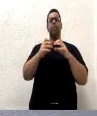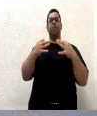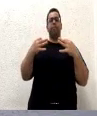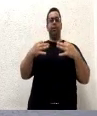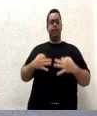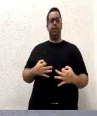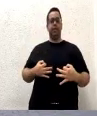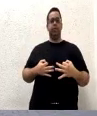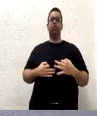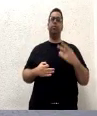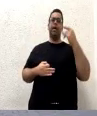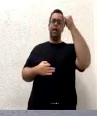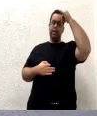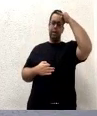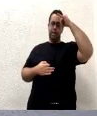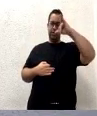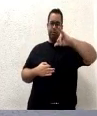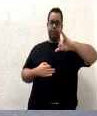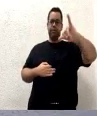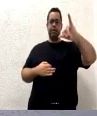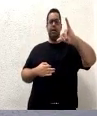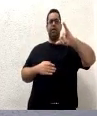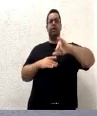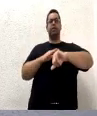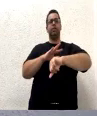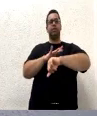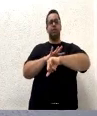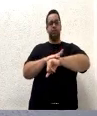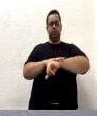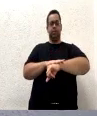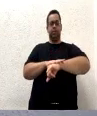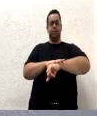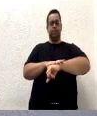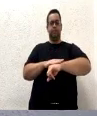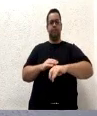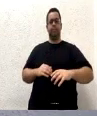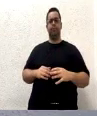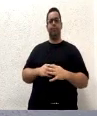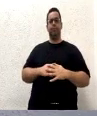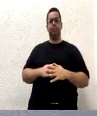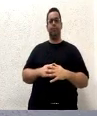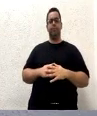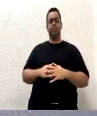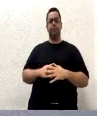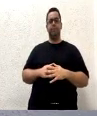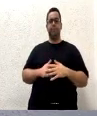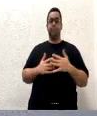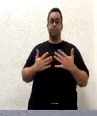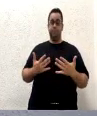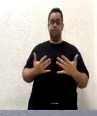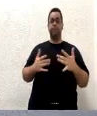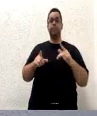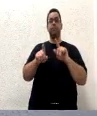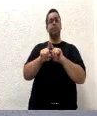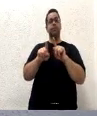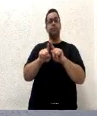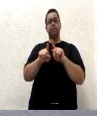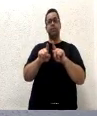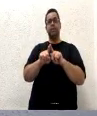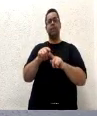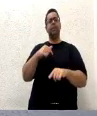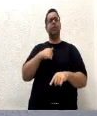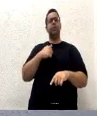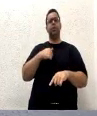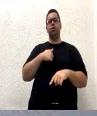evite casos com agravamento, casos que precisem de uma hospitalização e, em hipótese nenhuma, a gente vai querer que ocorra